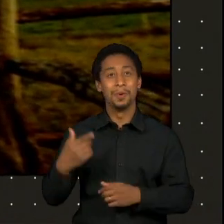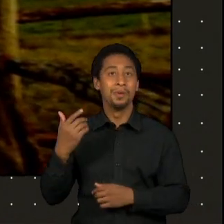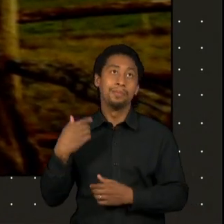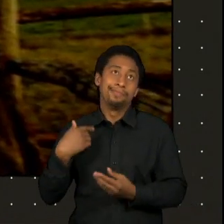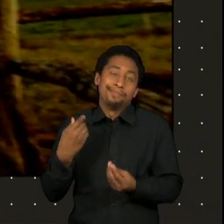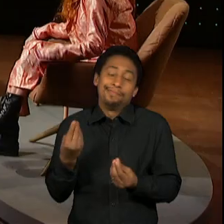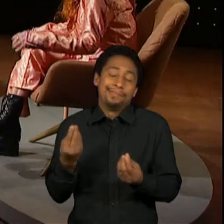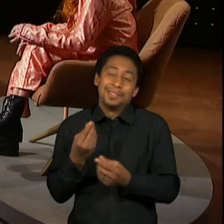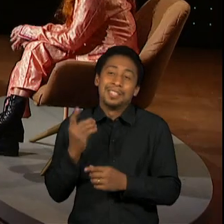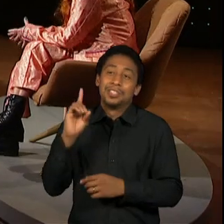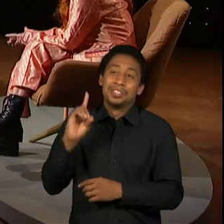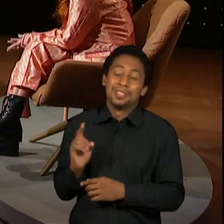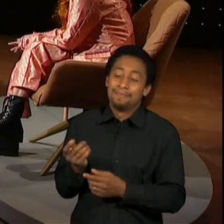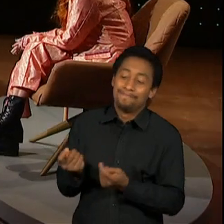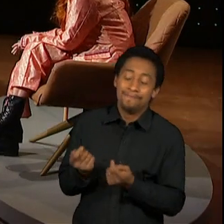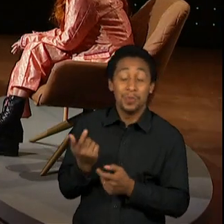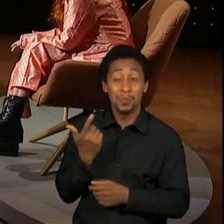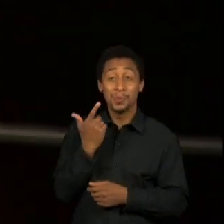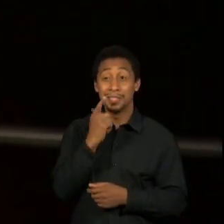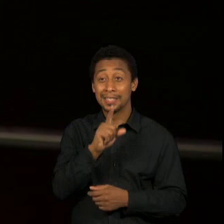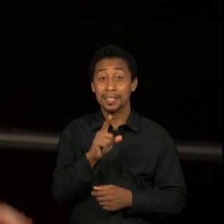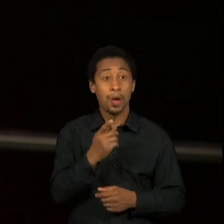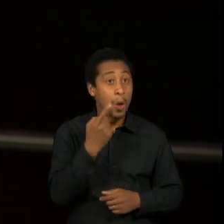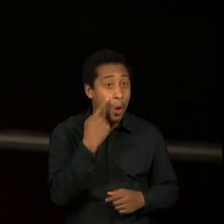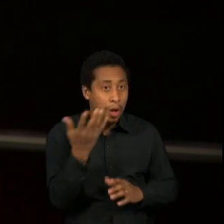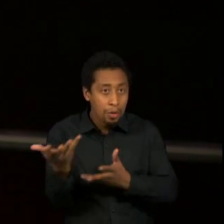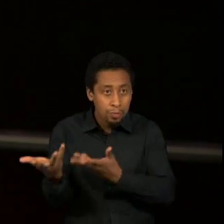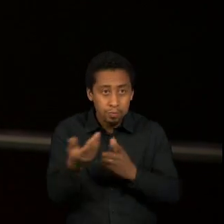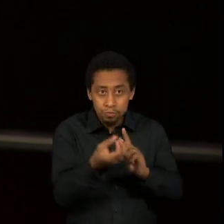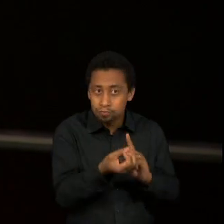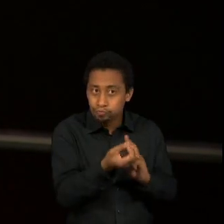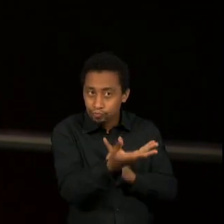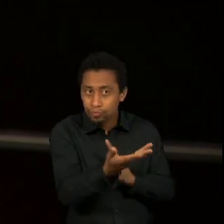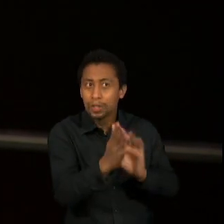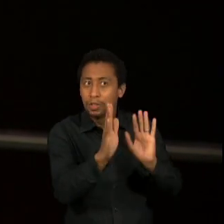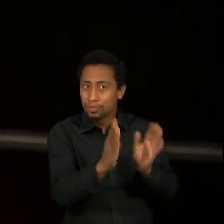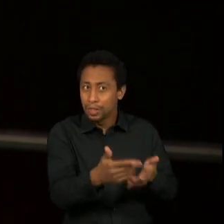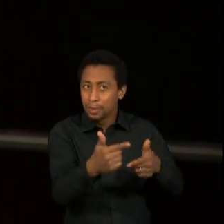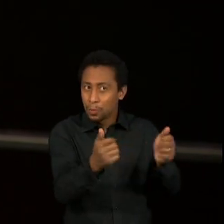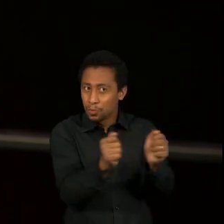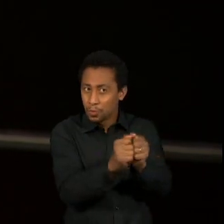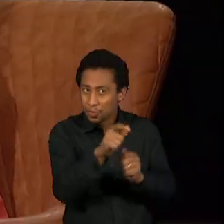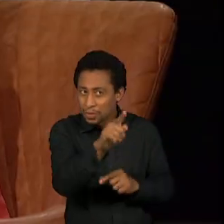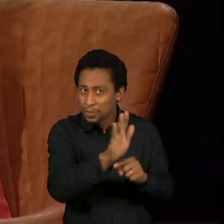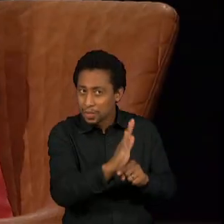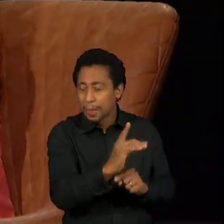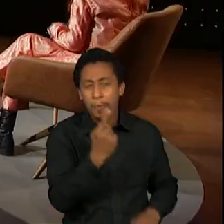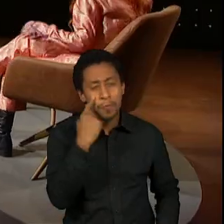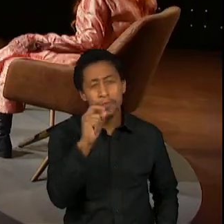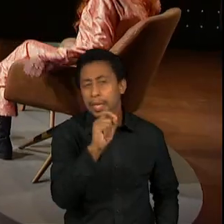deu certo. Bom, e agora a gente tem um depoimento de alguém que foi dirigido por você no cinema. Vamos ver quem é.